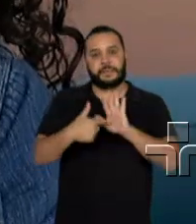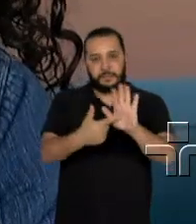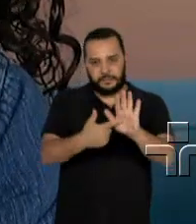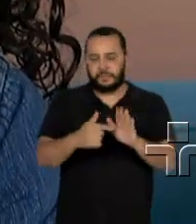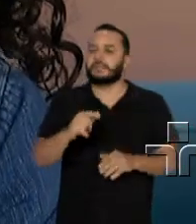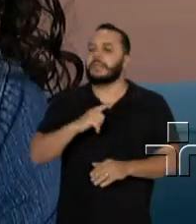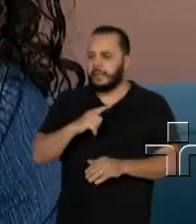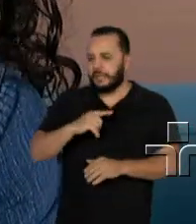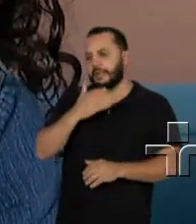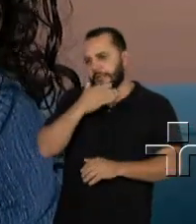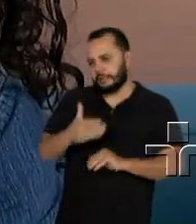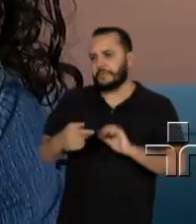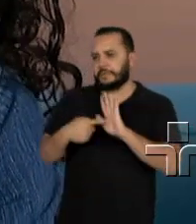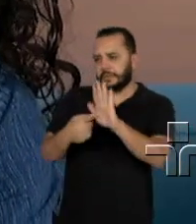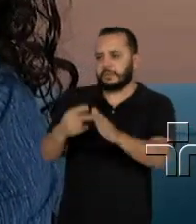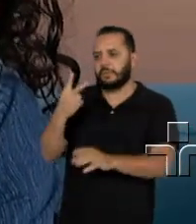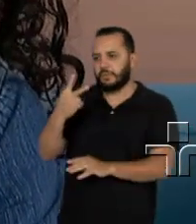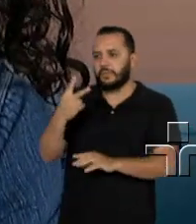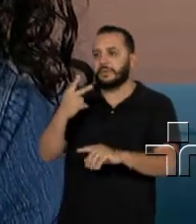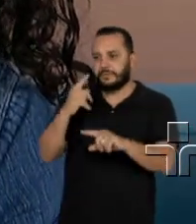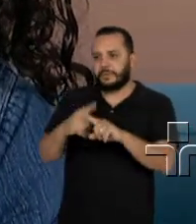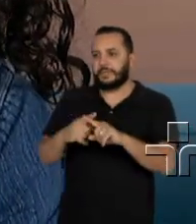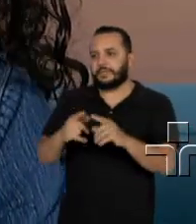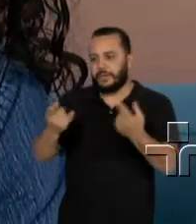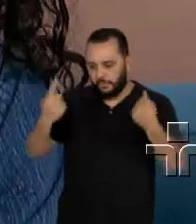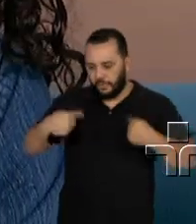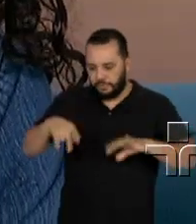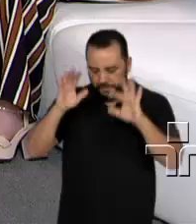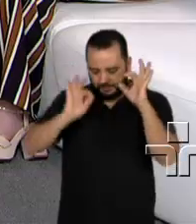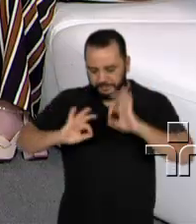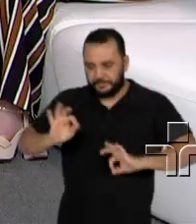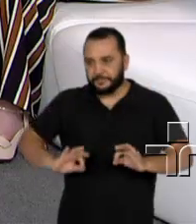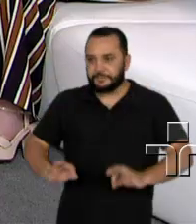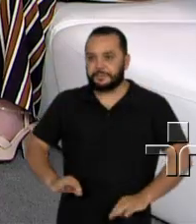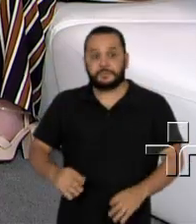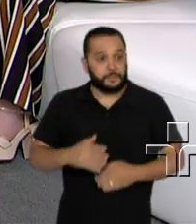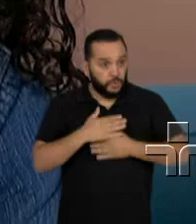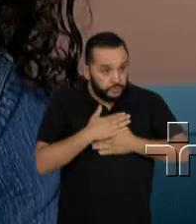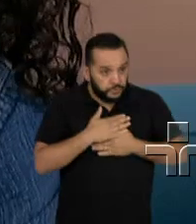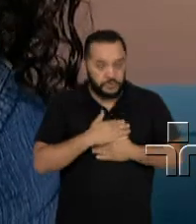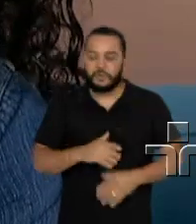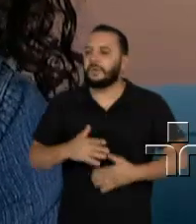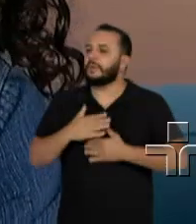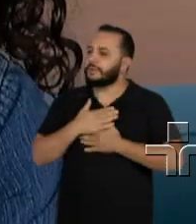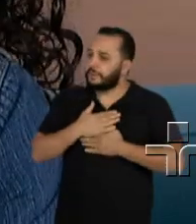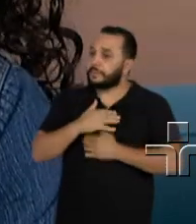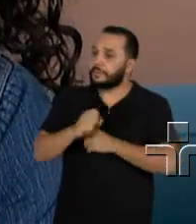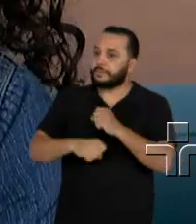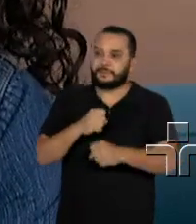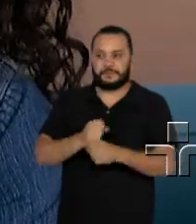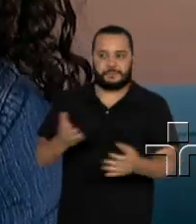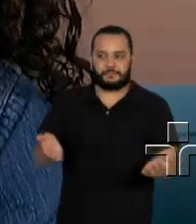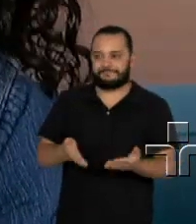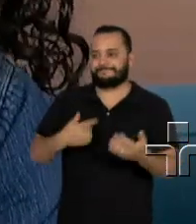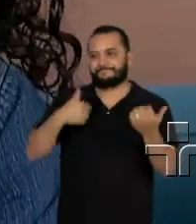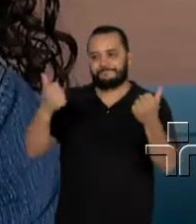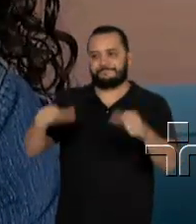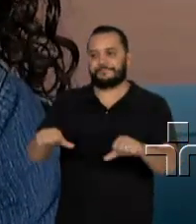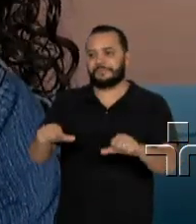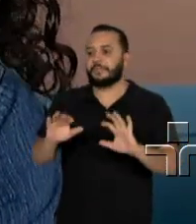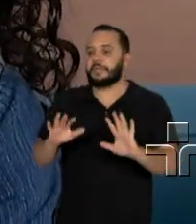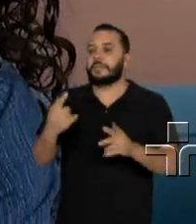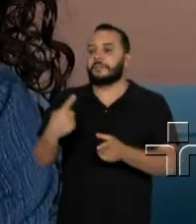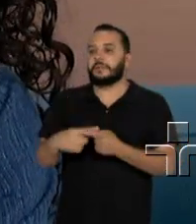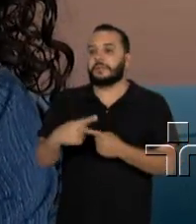apresentações que foi com fantasia ai que legal já estou gostei só que esse ano não vai ter mais só vai